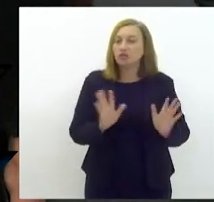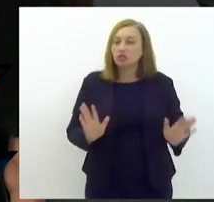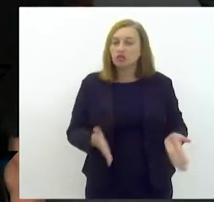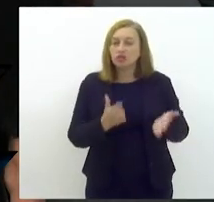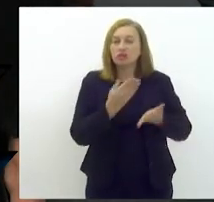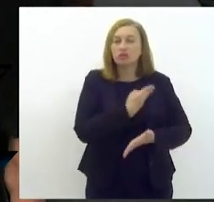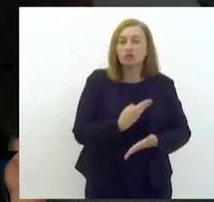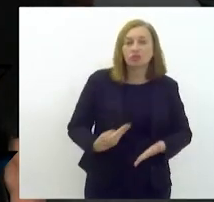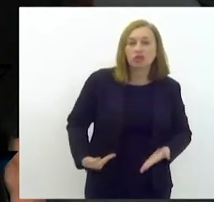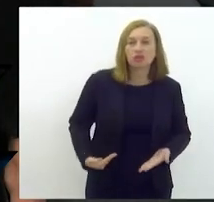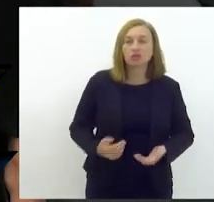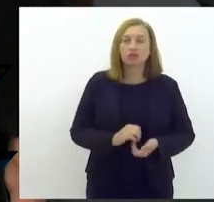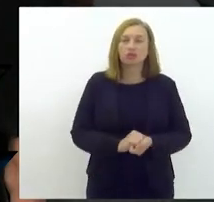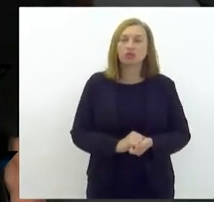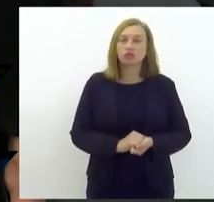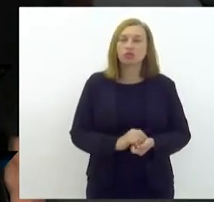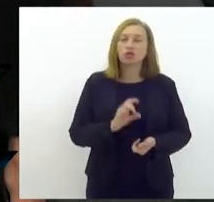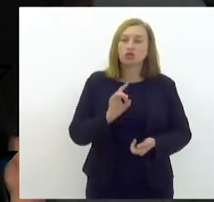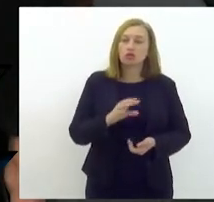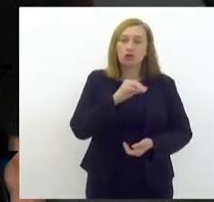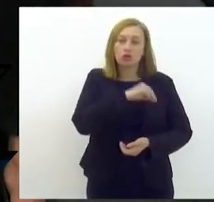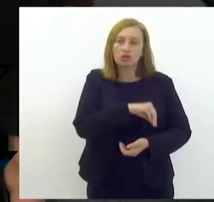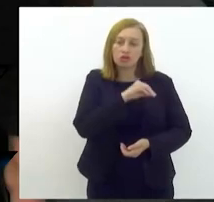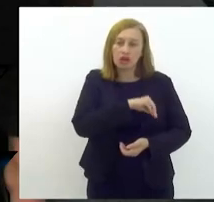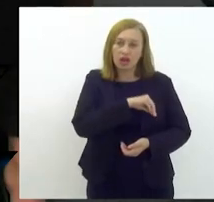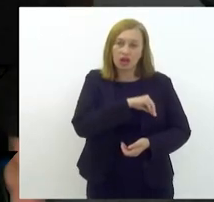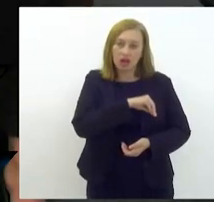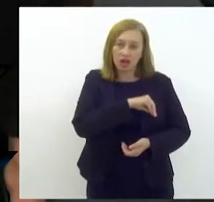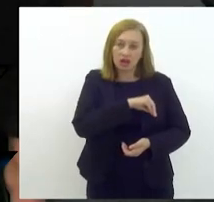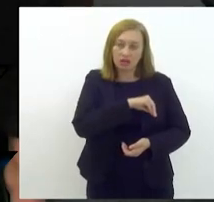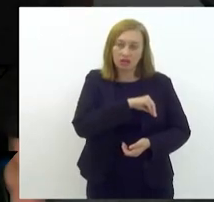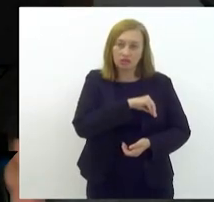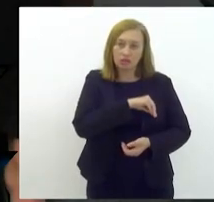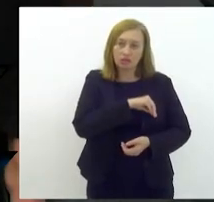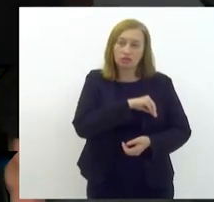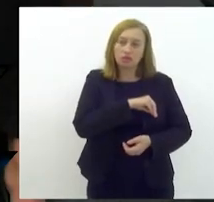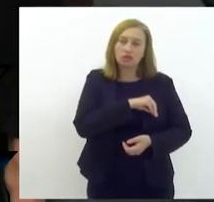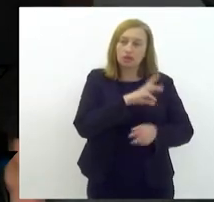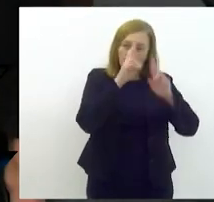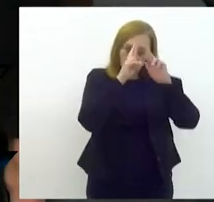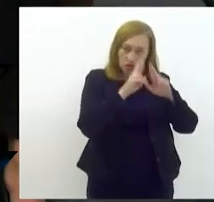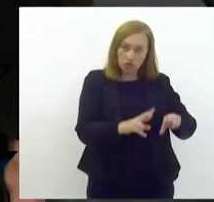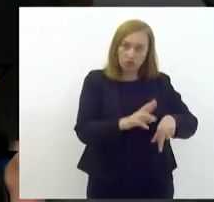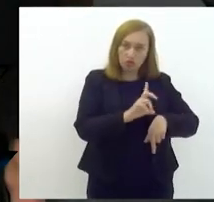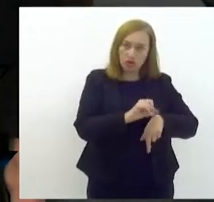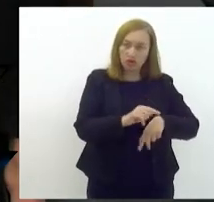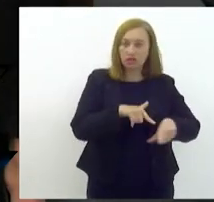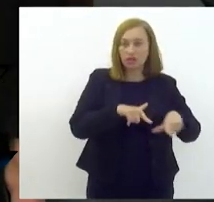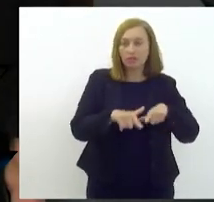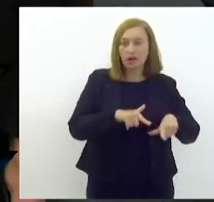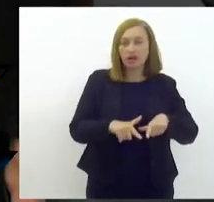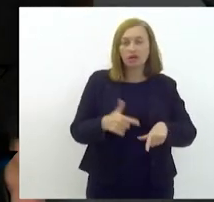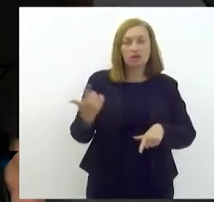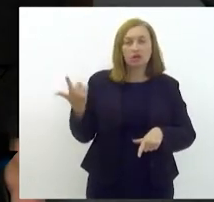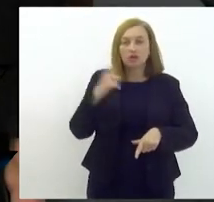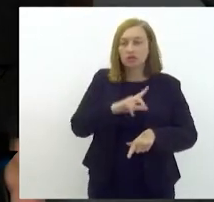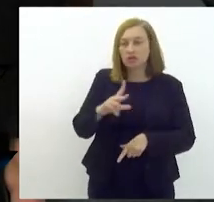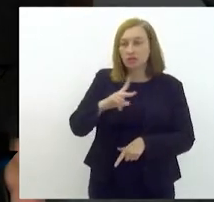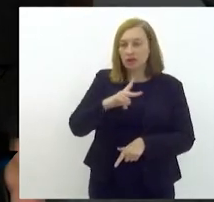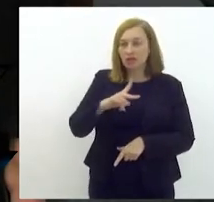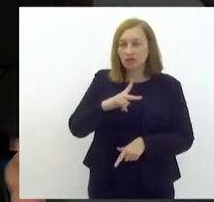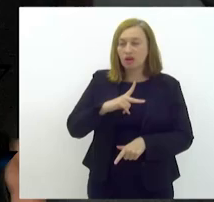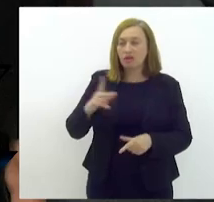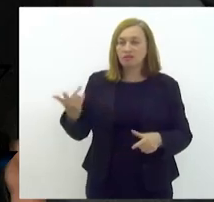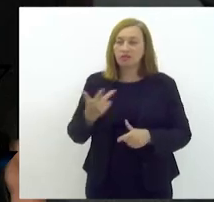do governo Só tá ganhando peso no Rio de Janeiro com respeito a carreira quem tá conseguindo Vitória individual já são mais de